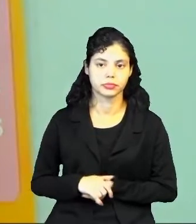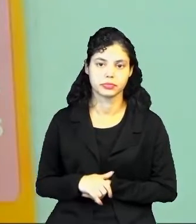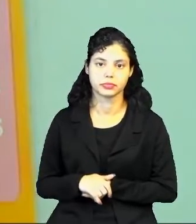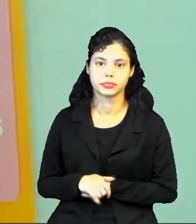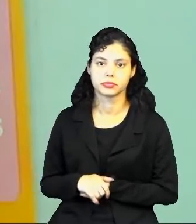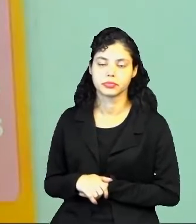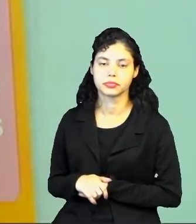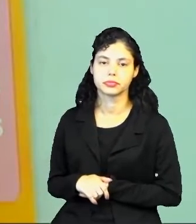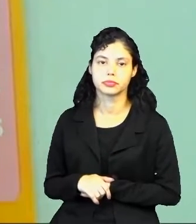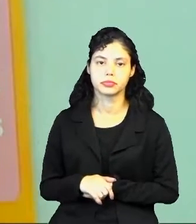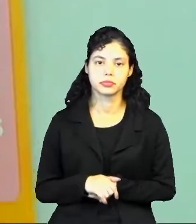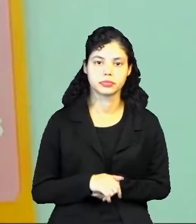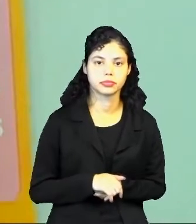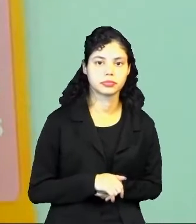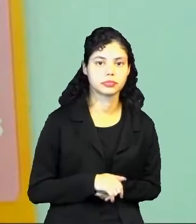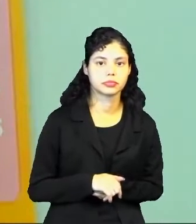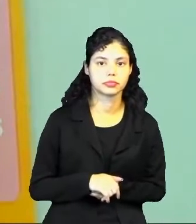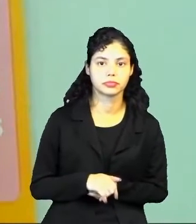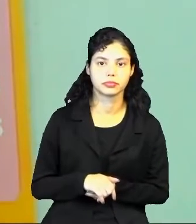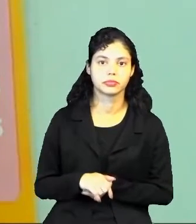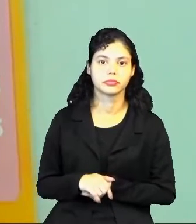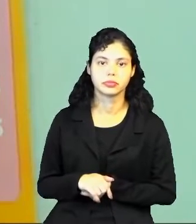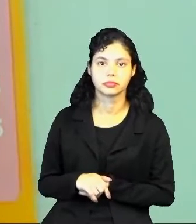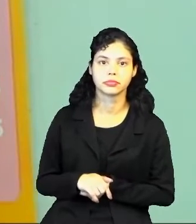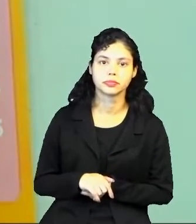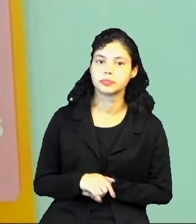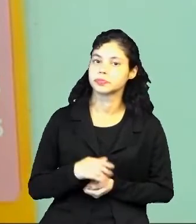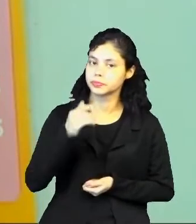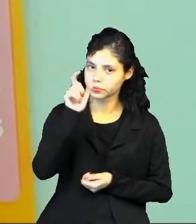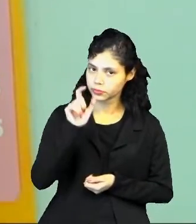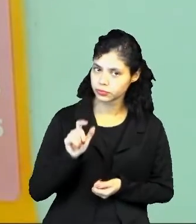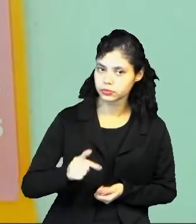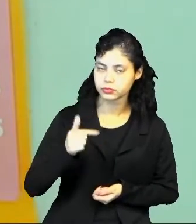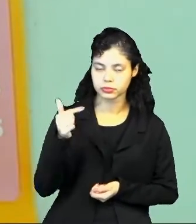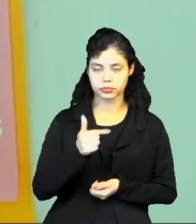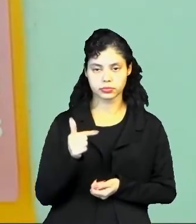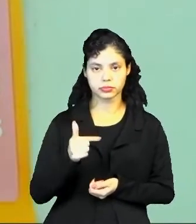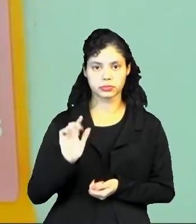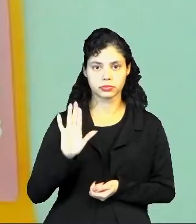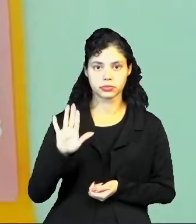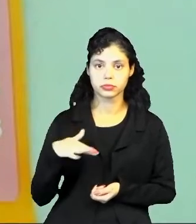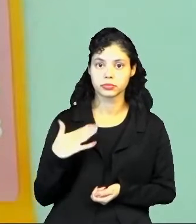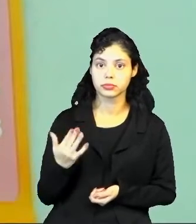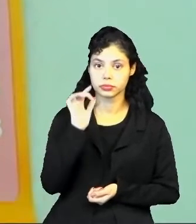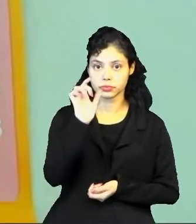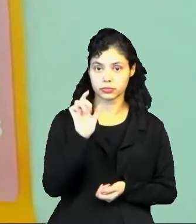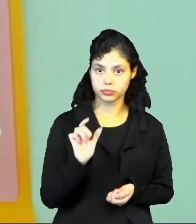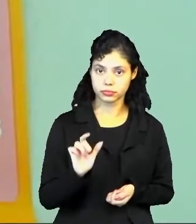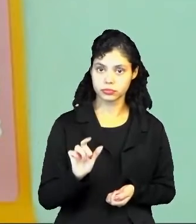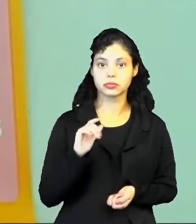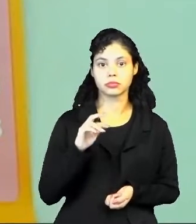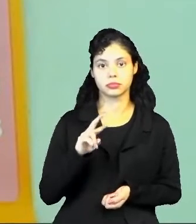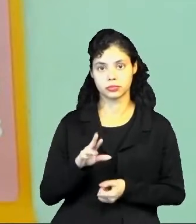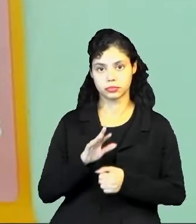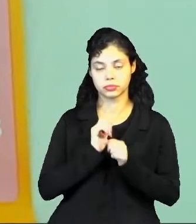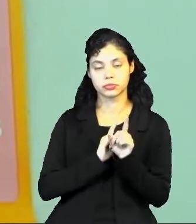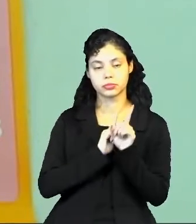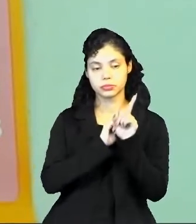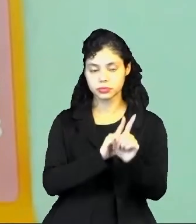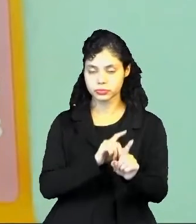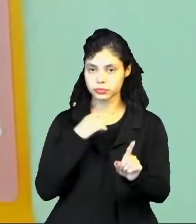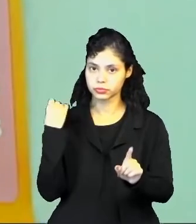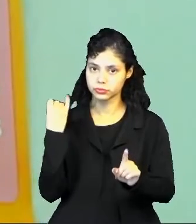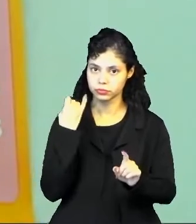C, ó. Vamos só relembrar, ó. Personagens secundários correspondem aos personagens coadjuvantes que acompanham